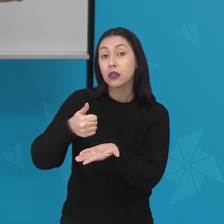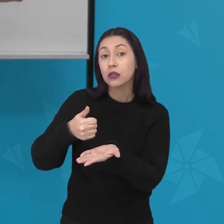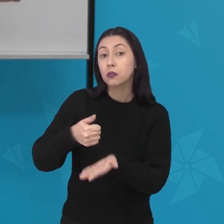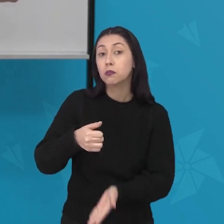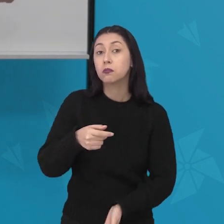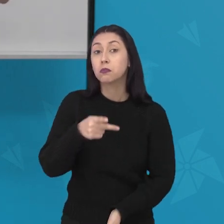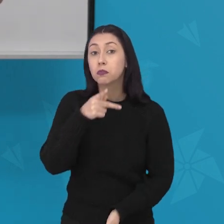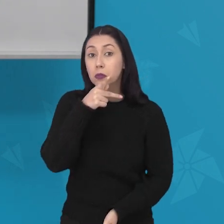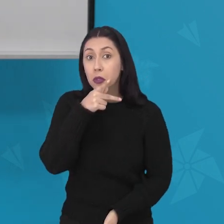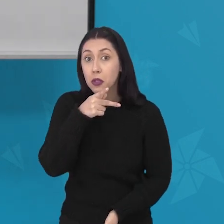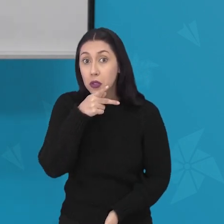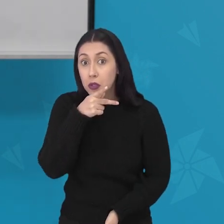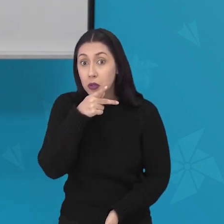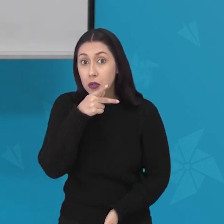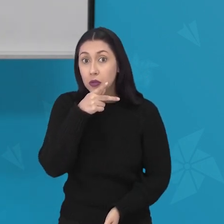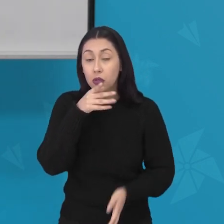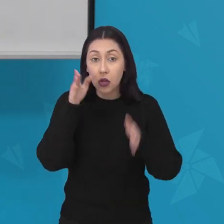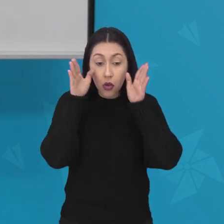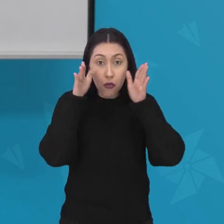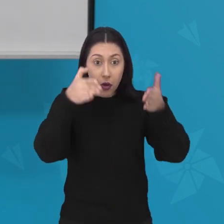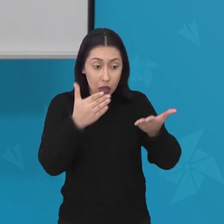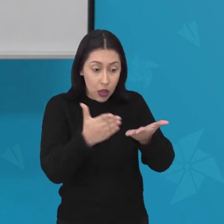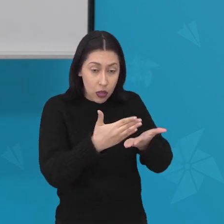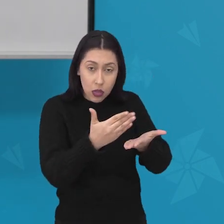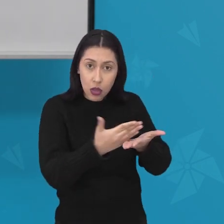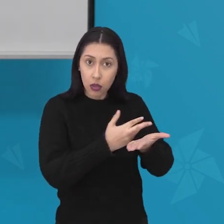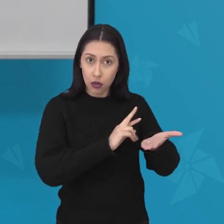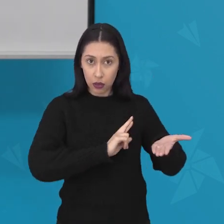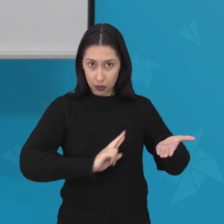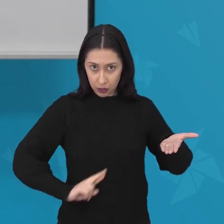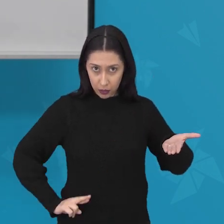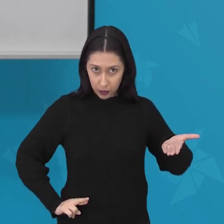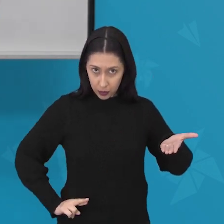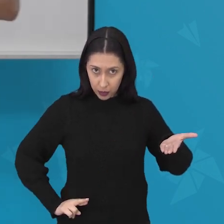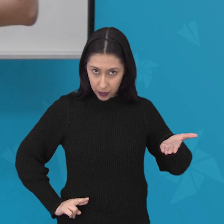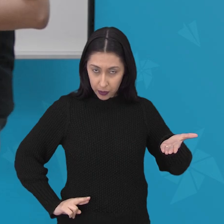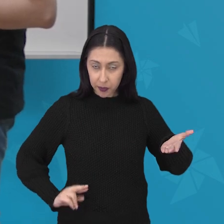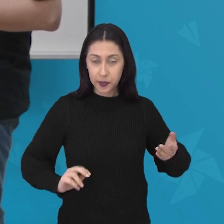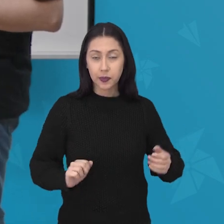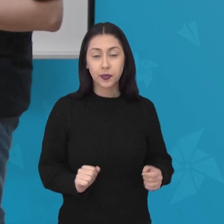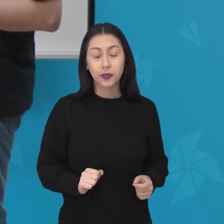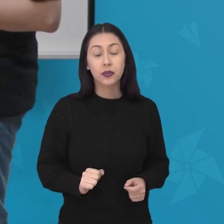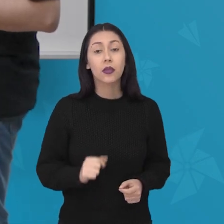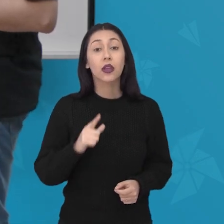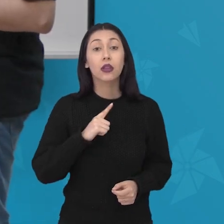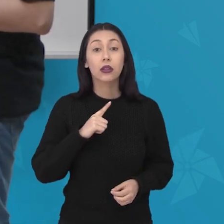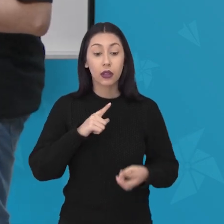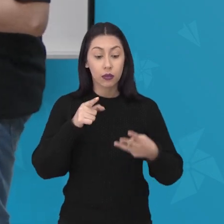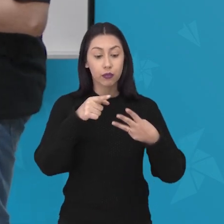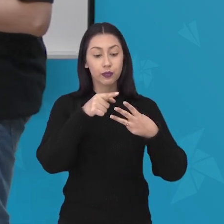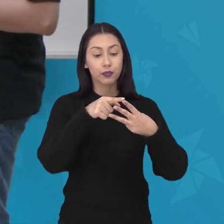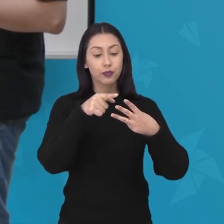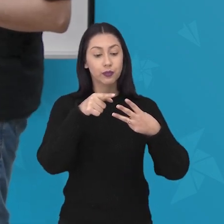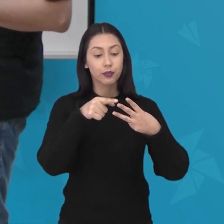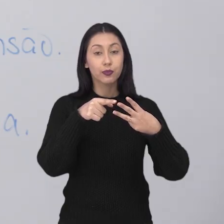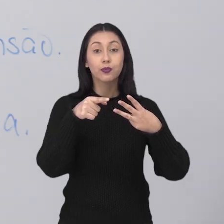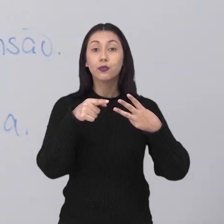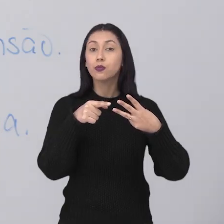Platão, mais especificamente no seu livro A República, né? A gente tem